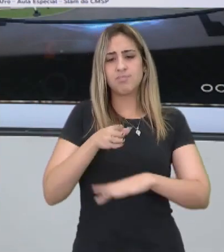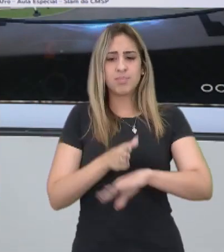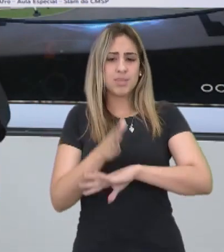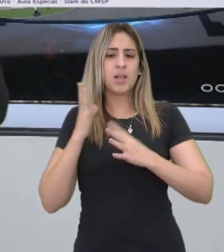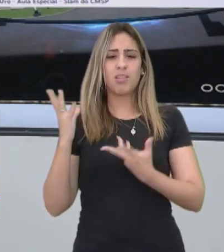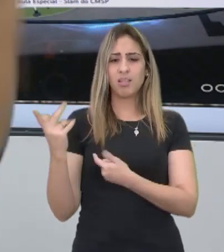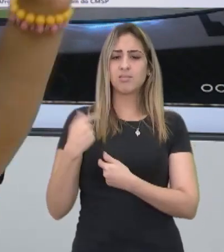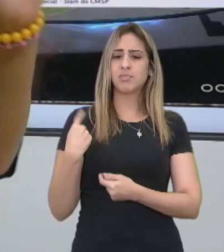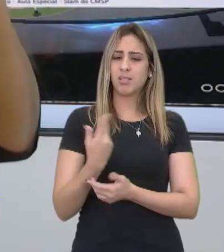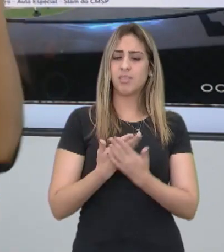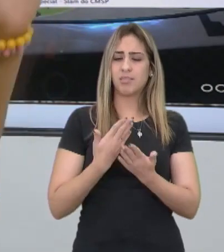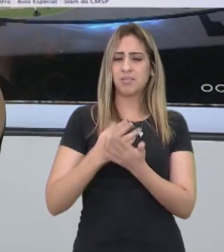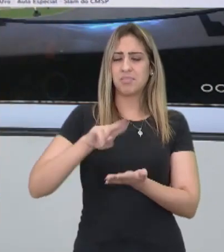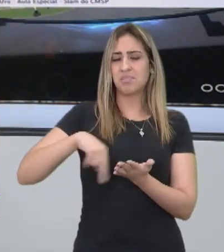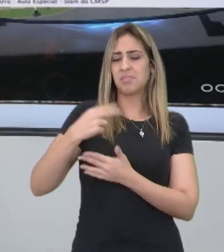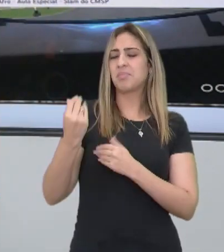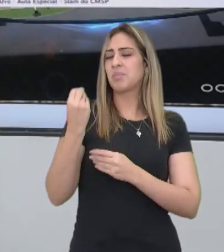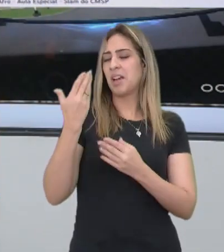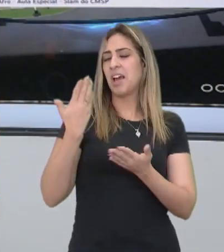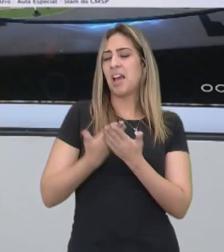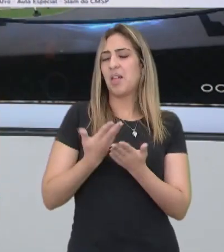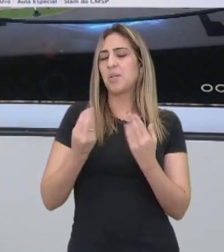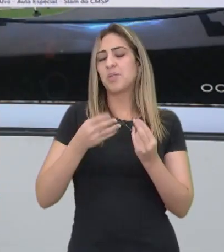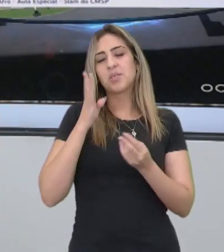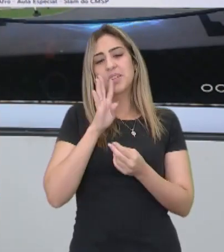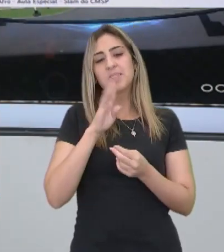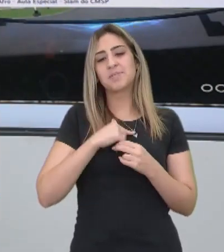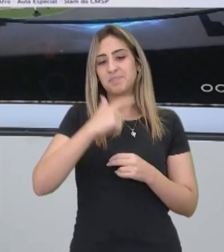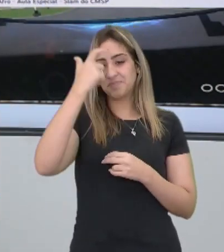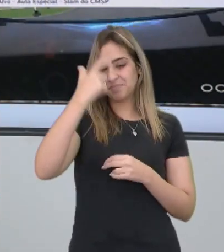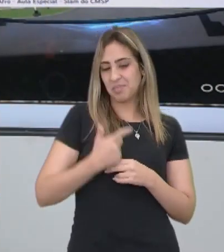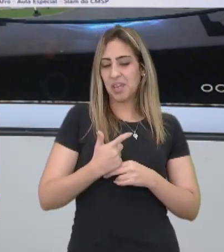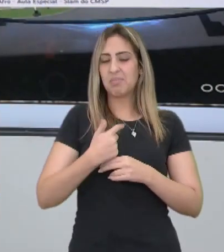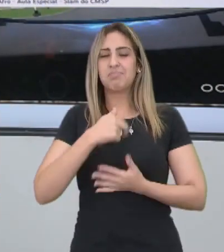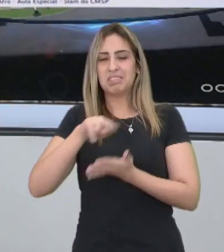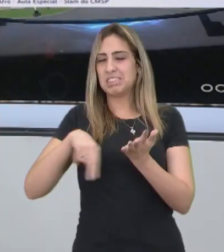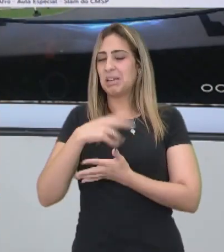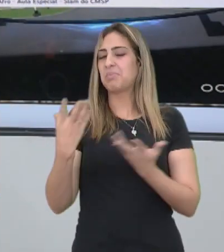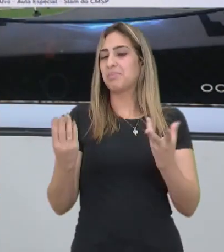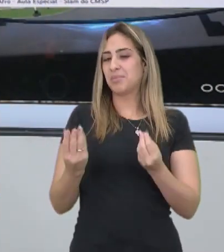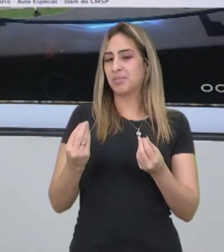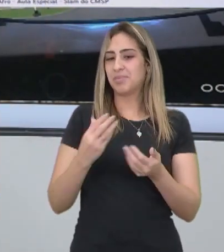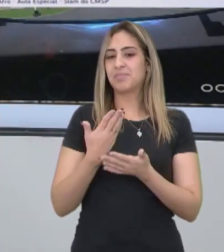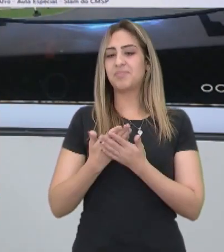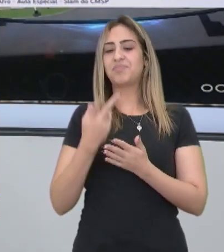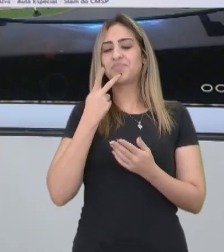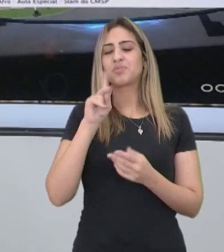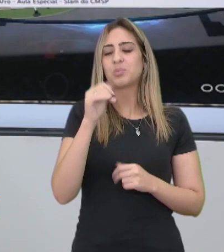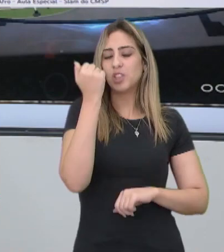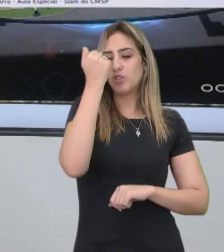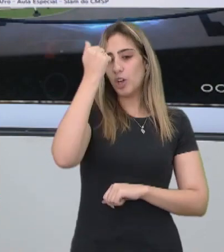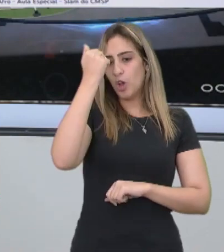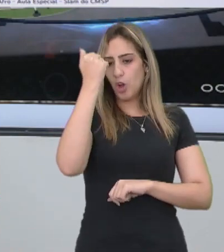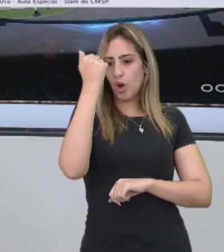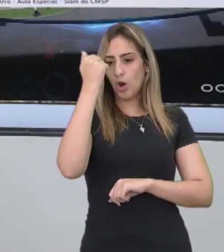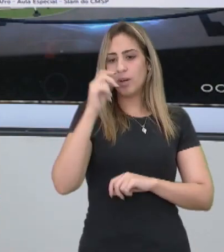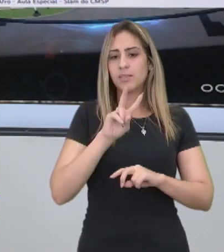das nossas aulas. Foram uma aula muito empolgante. A minha cara, dancei bastante. Lá falamos sobre forró,